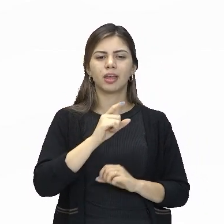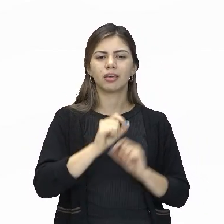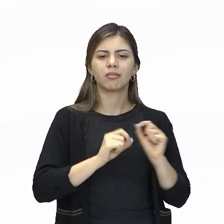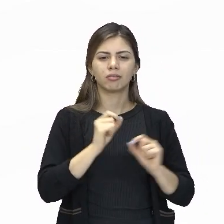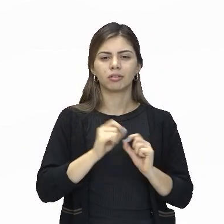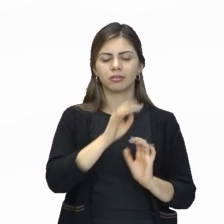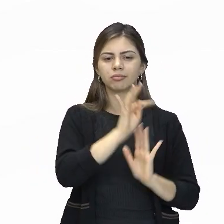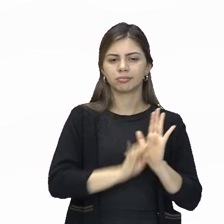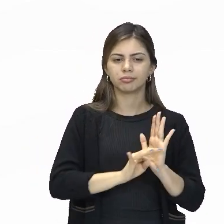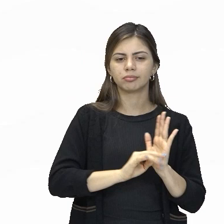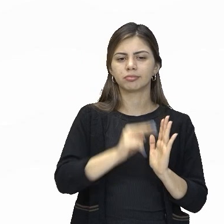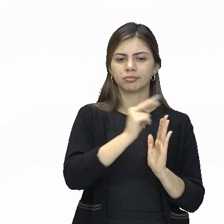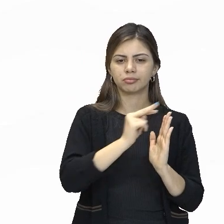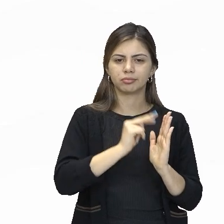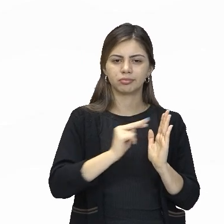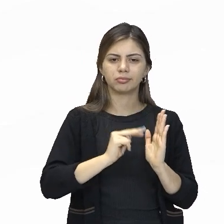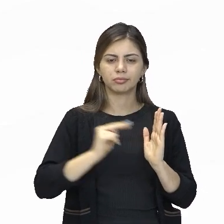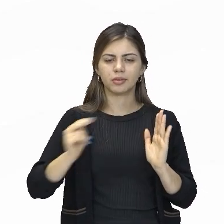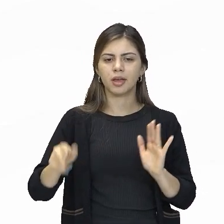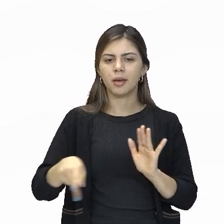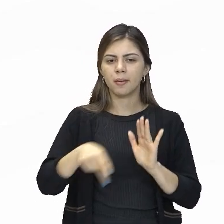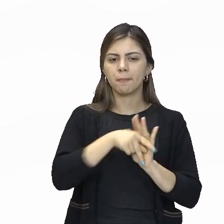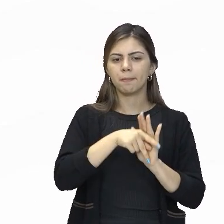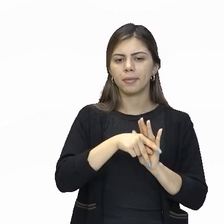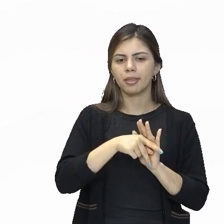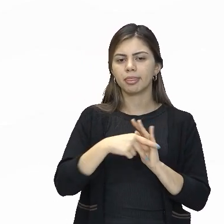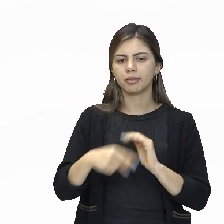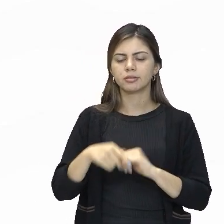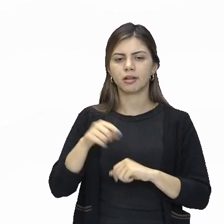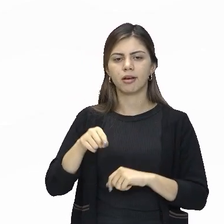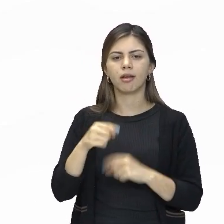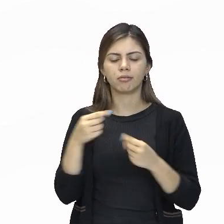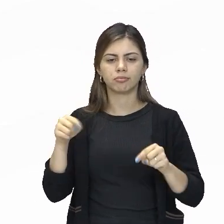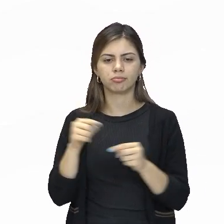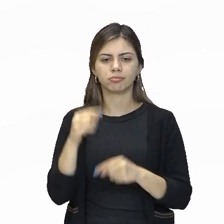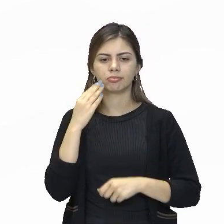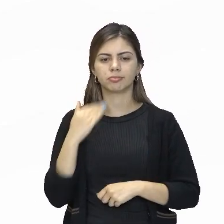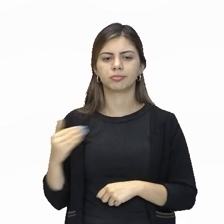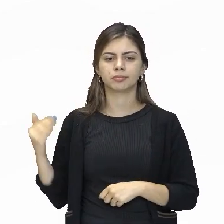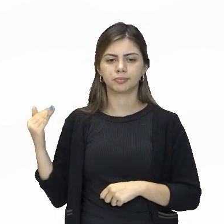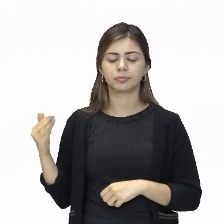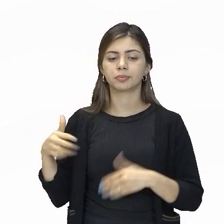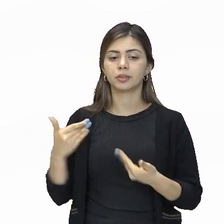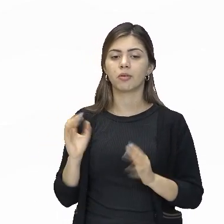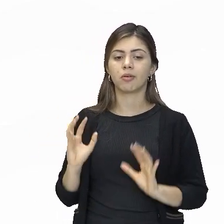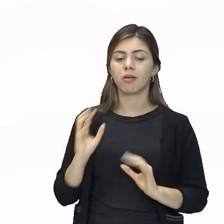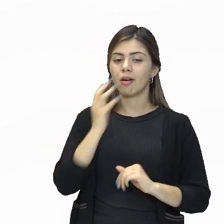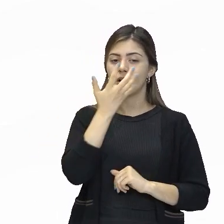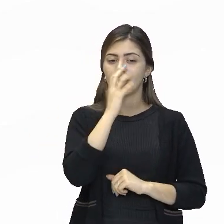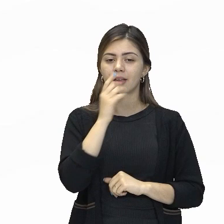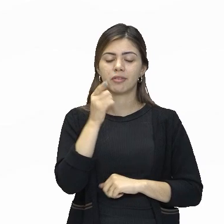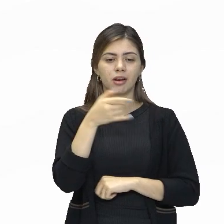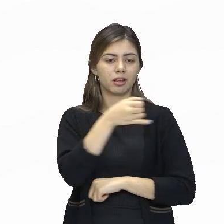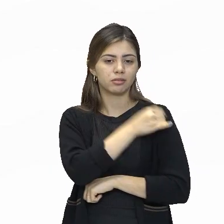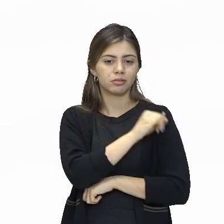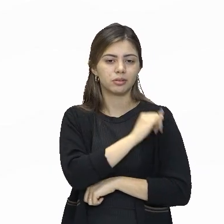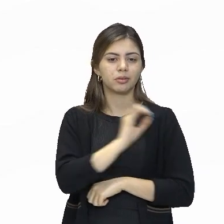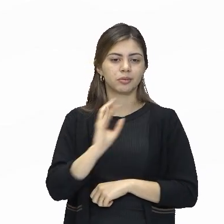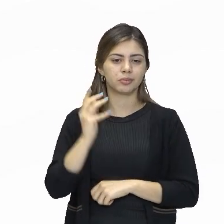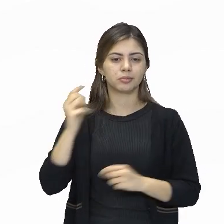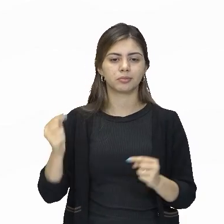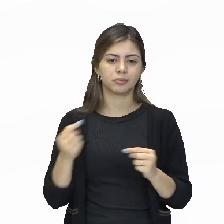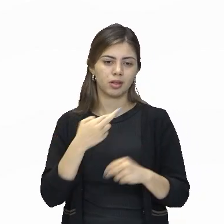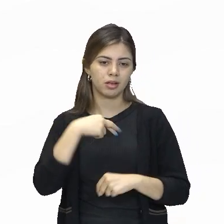fatos estéticos. O carnaval no Rio é o acontecimento religioso da raça, pau-brasil.